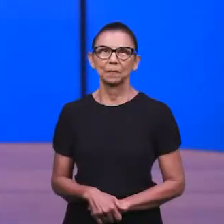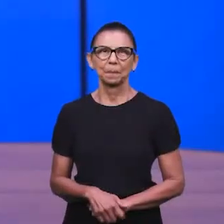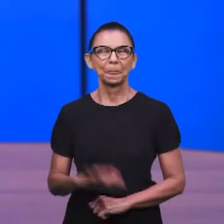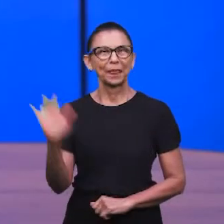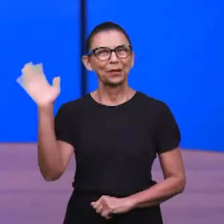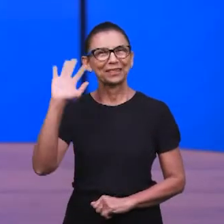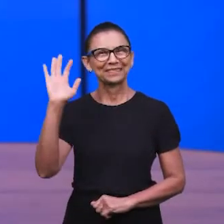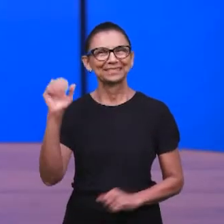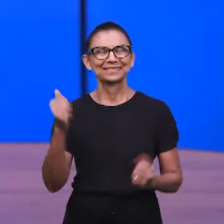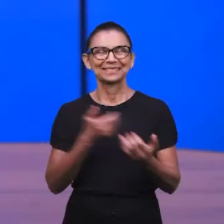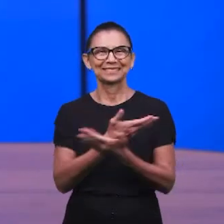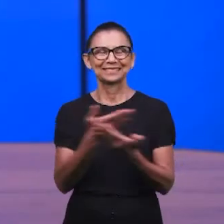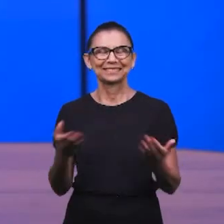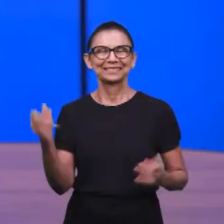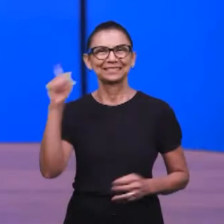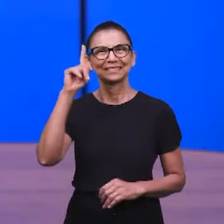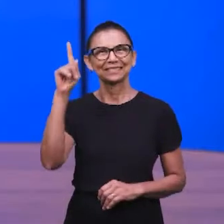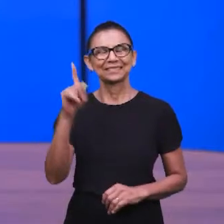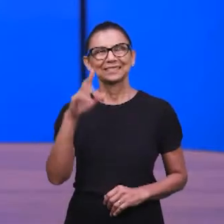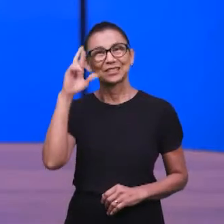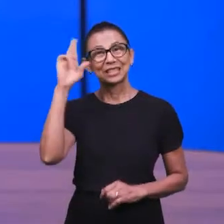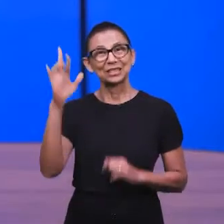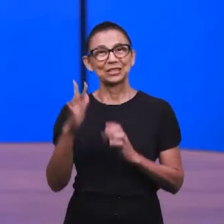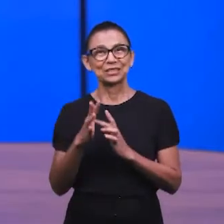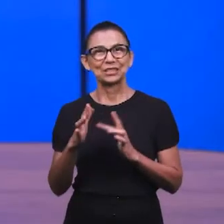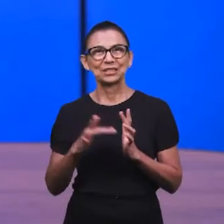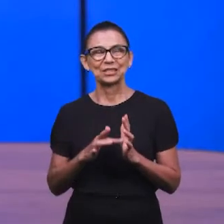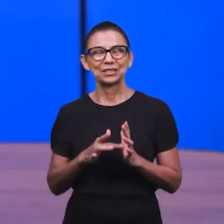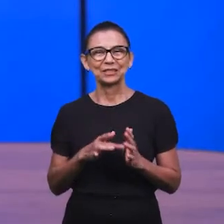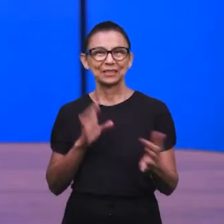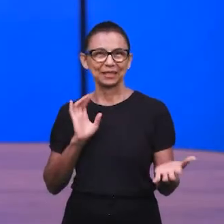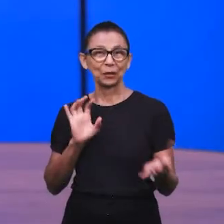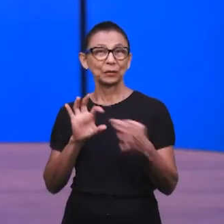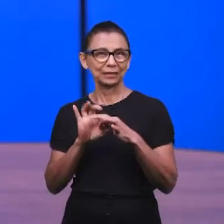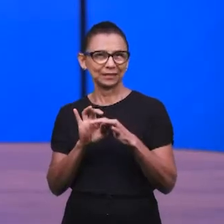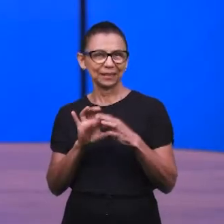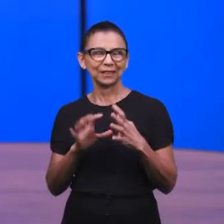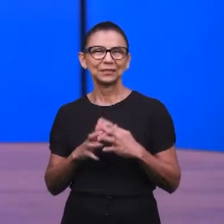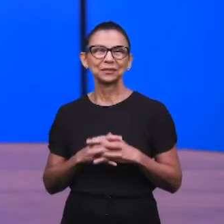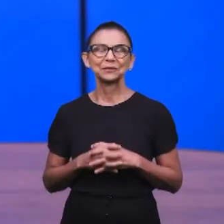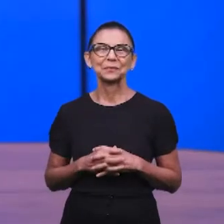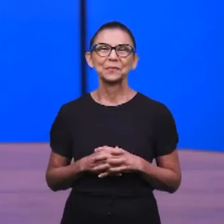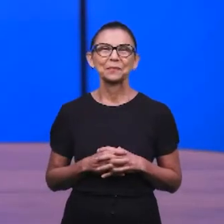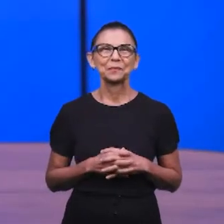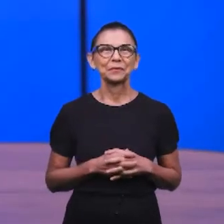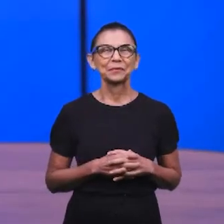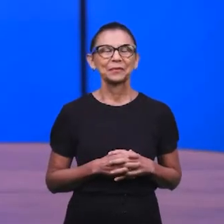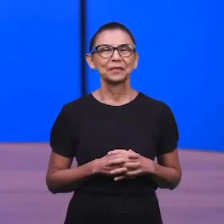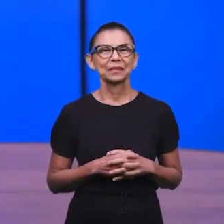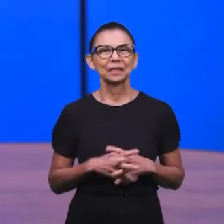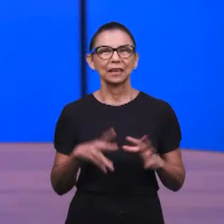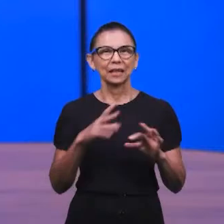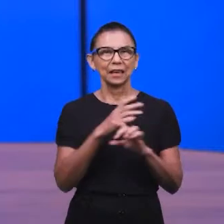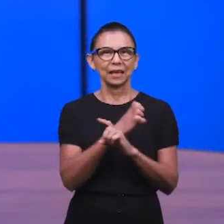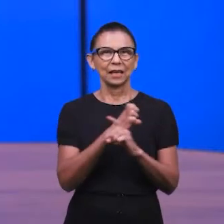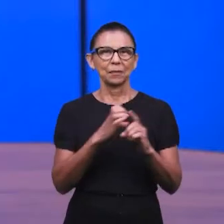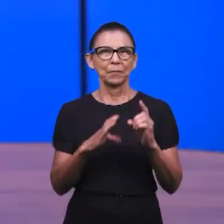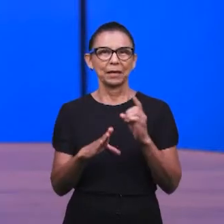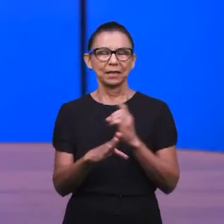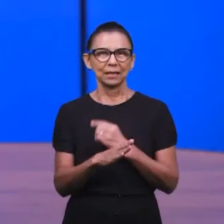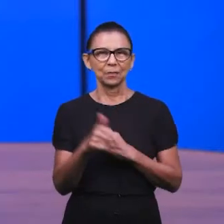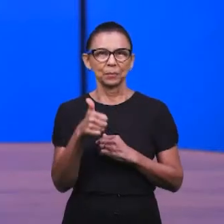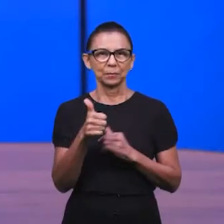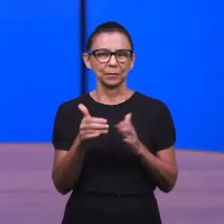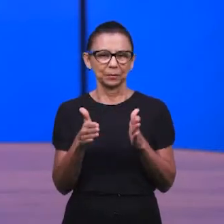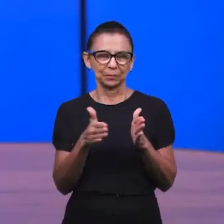Olá, eu quero cumprimentar os irmãos com a paz do Senhor Jesus, você que está participando conosco dessa primeira parte da nossa Escola Bíblica Dominical,